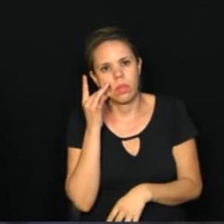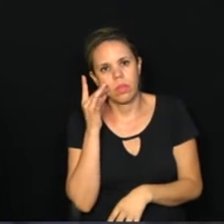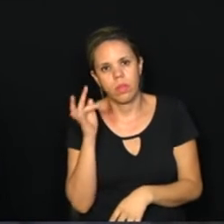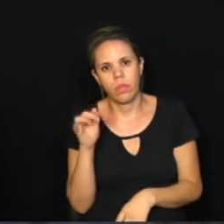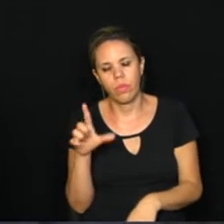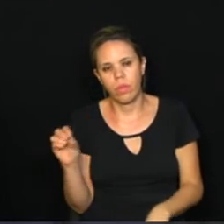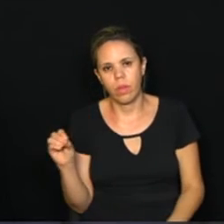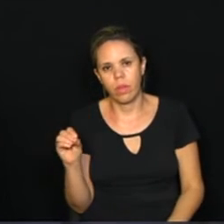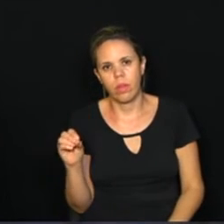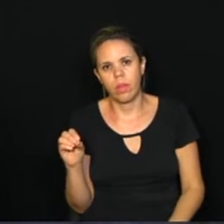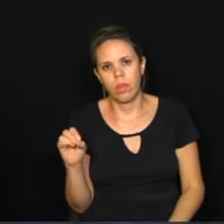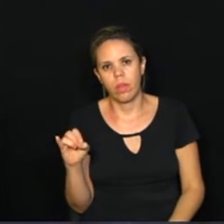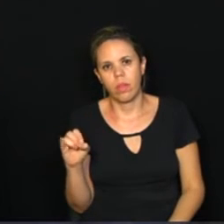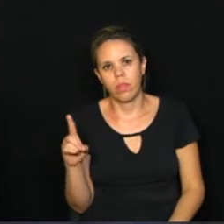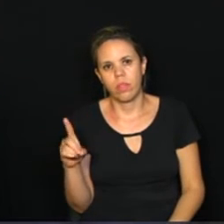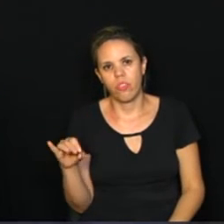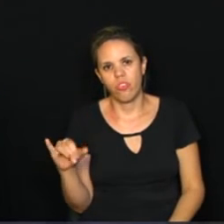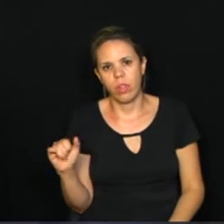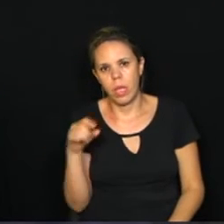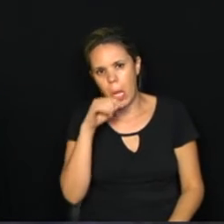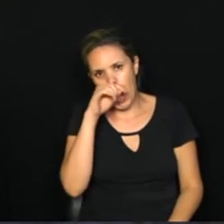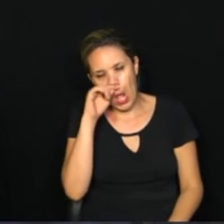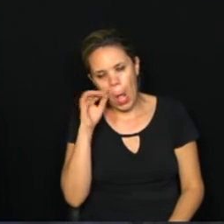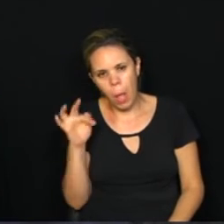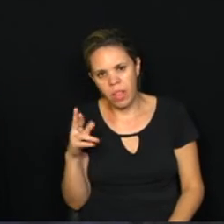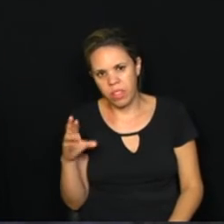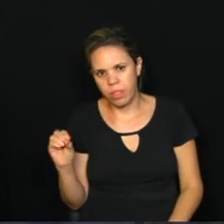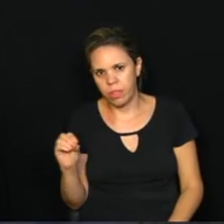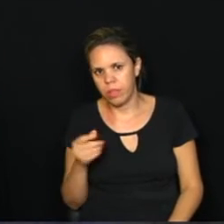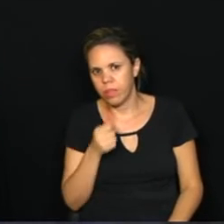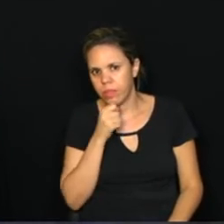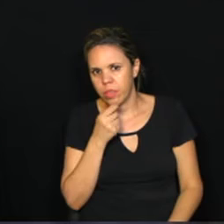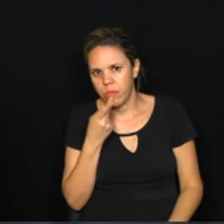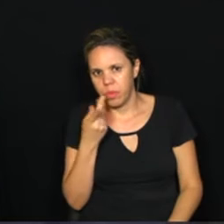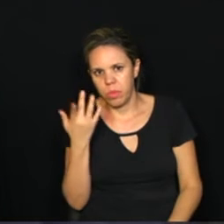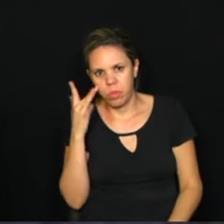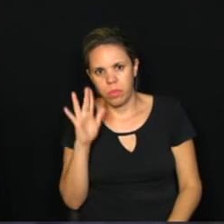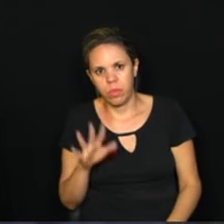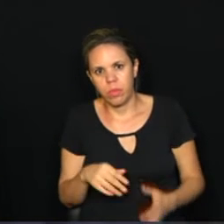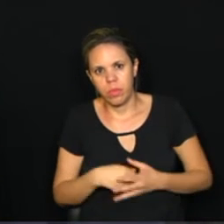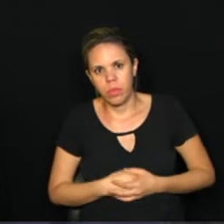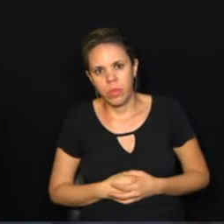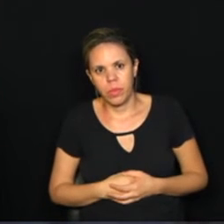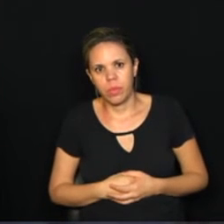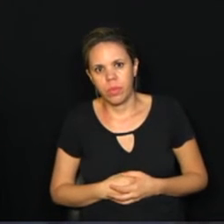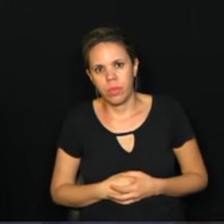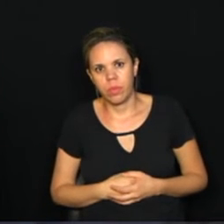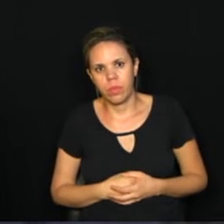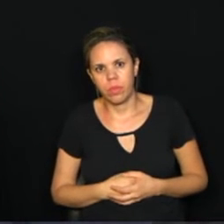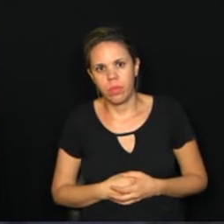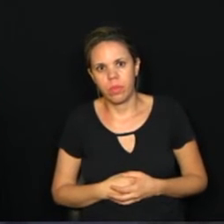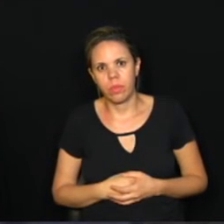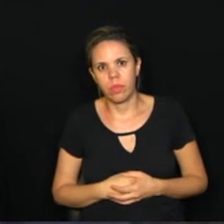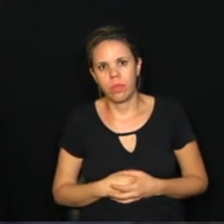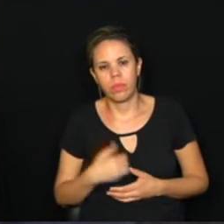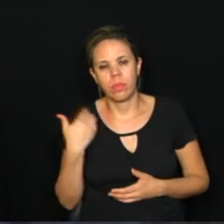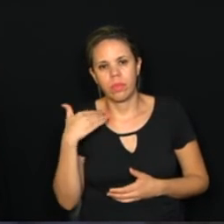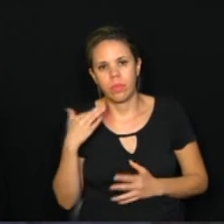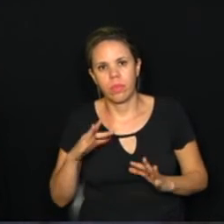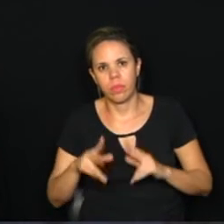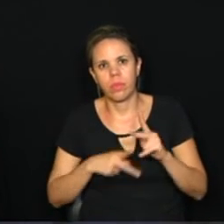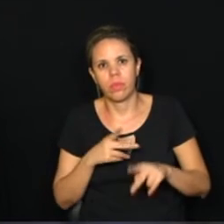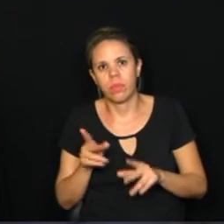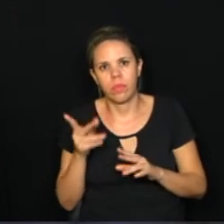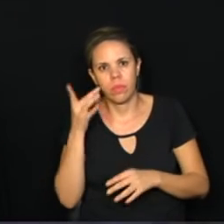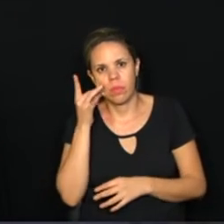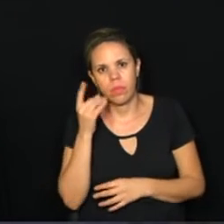o Sidney, o Oswaldo, o Francisco não falou ainda, não sei se vai falar, né? E a Mariana, todo mundo aí que está